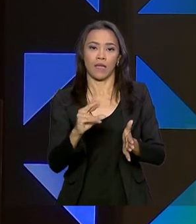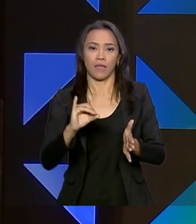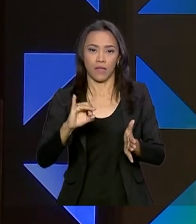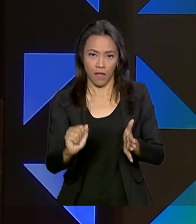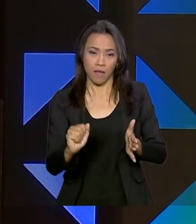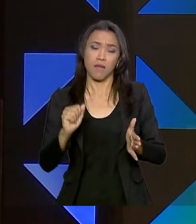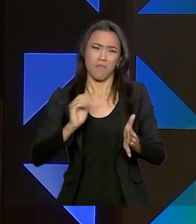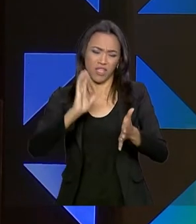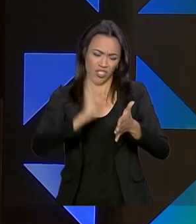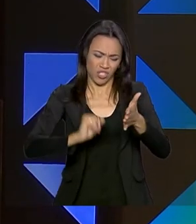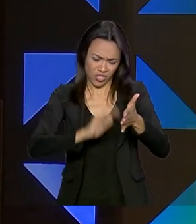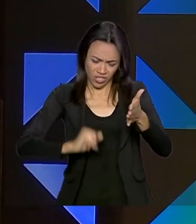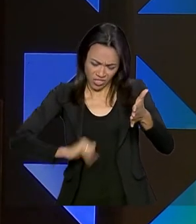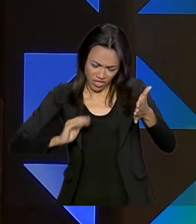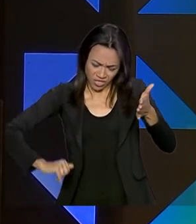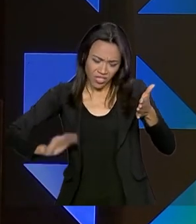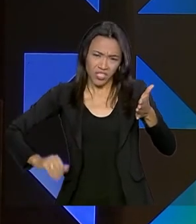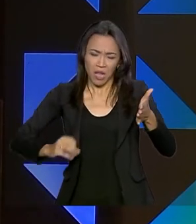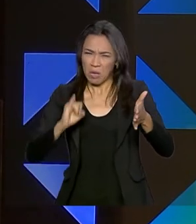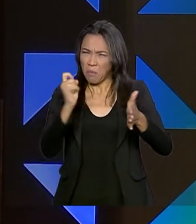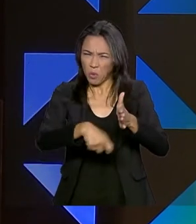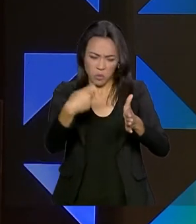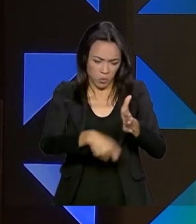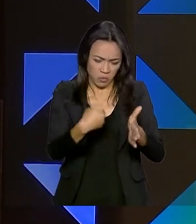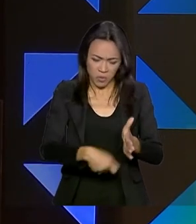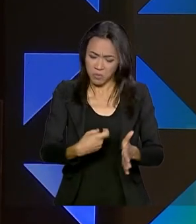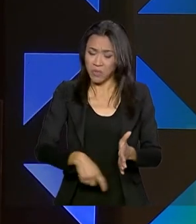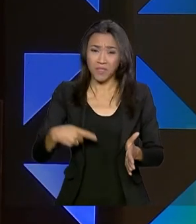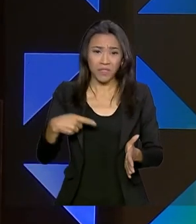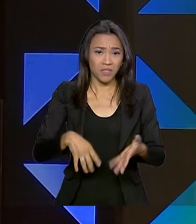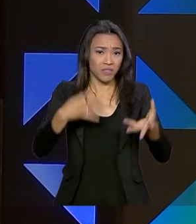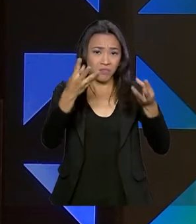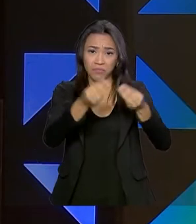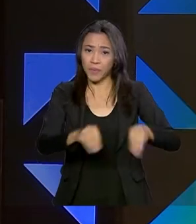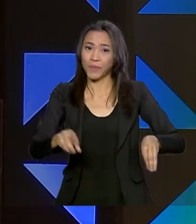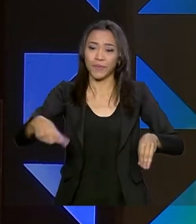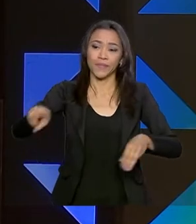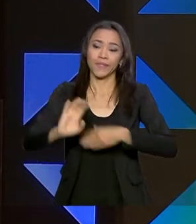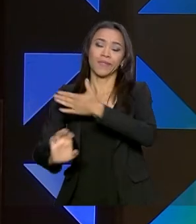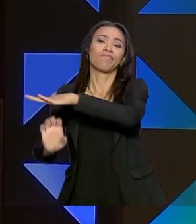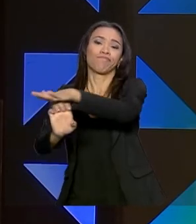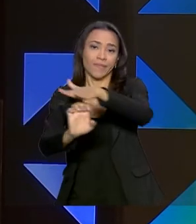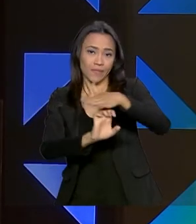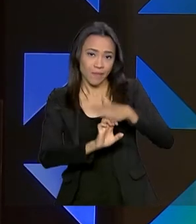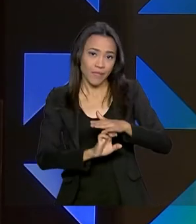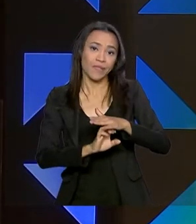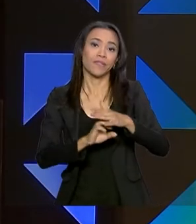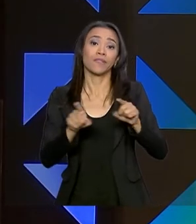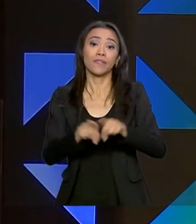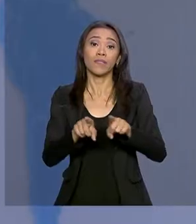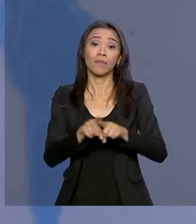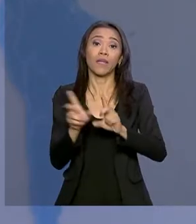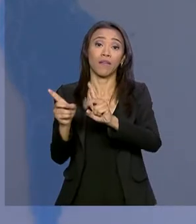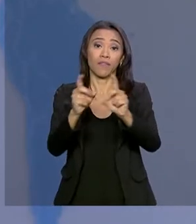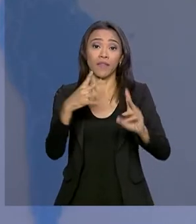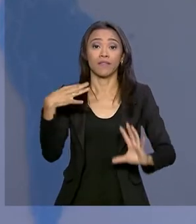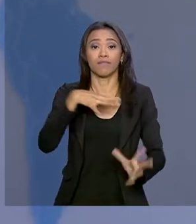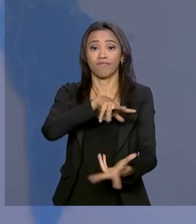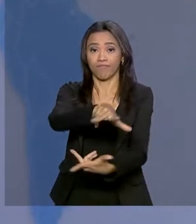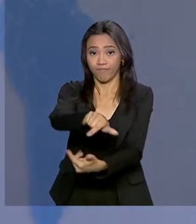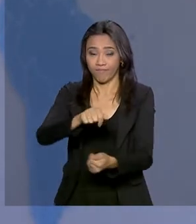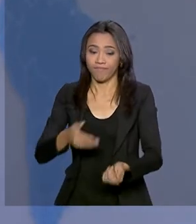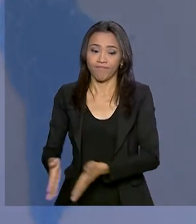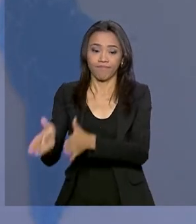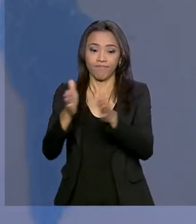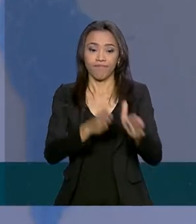excesso de obrigações burocráticas que prejudicam os empreendedores e o comércio internacional. A Alemanha é